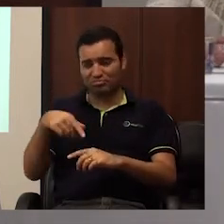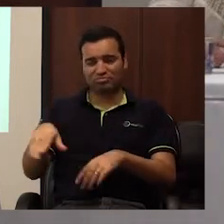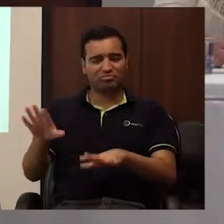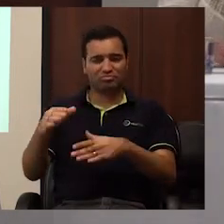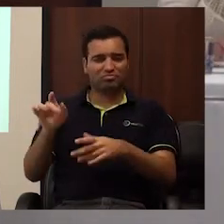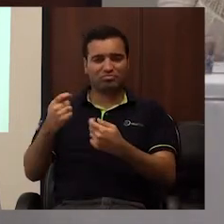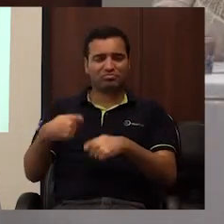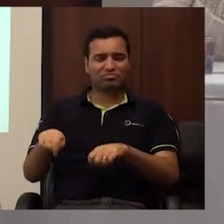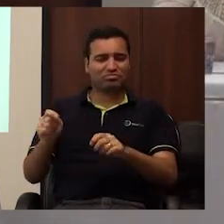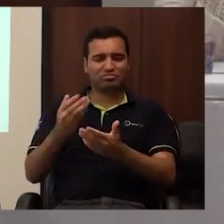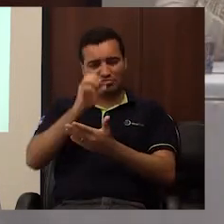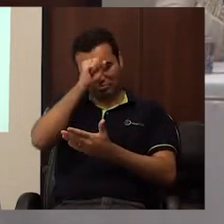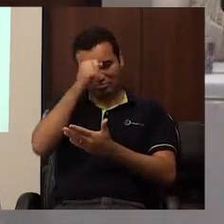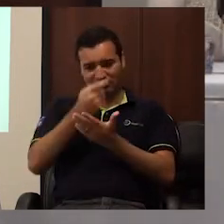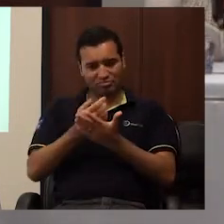de escolarização.